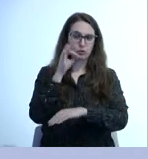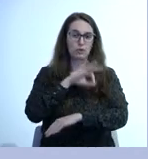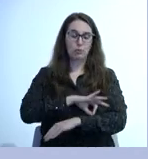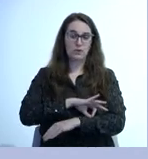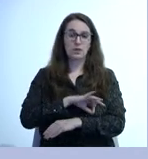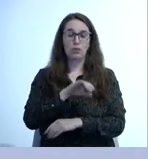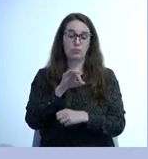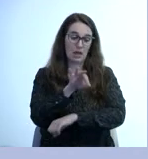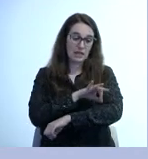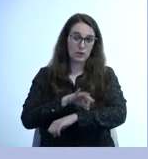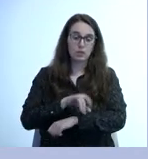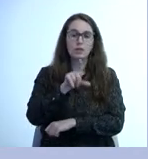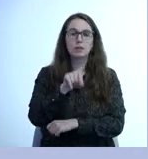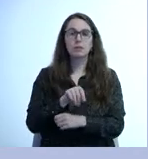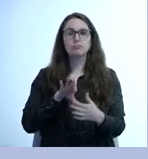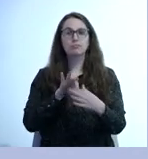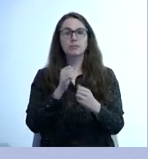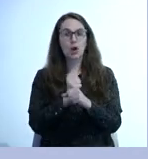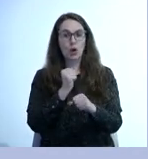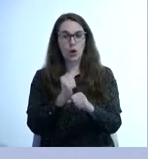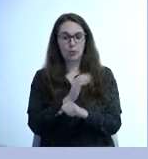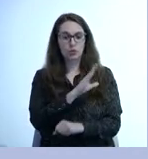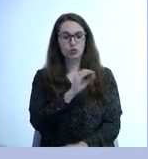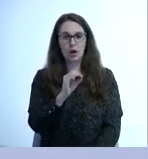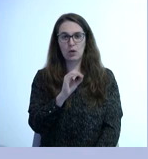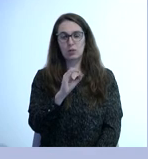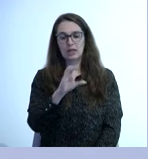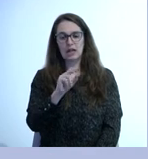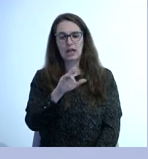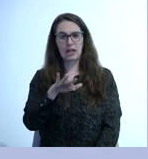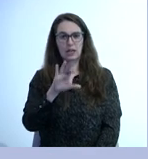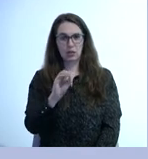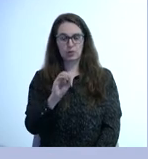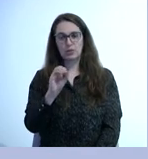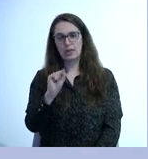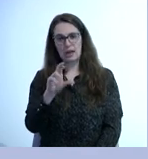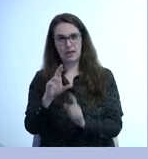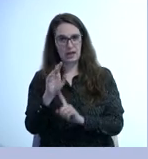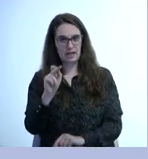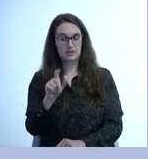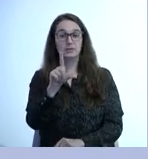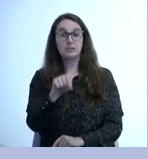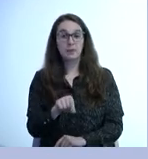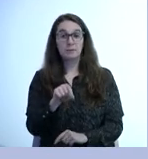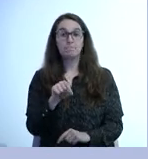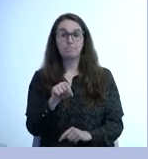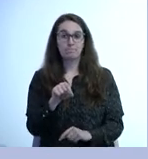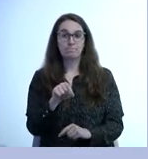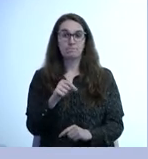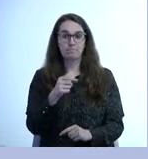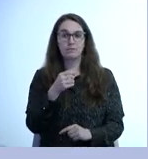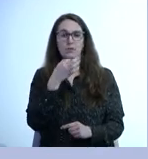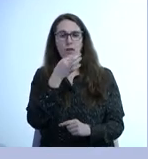cruzando naturalmente também com a obra de João Luís Carrilho da Graça, patente na exposição, mas essencialmente cabe